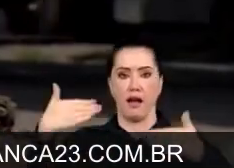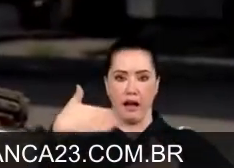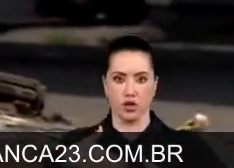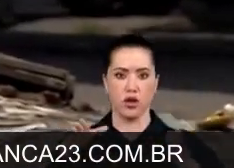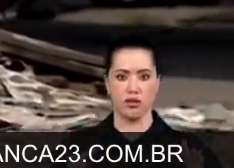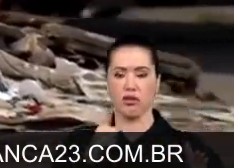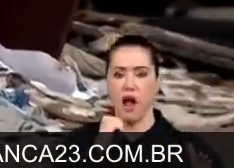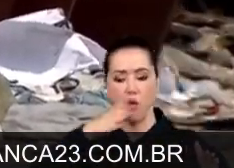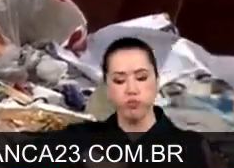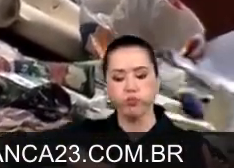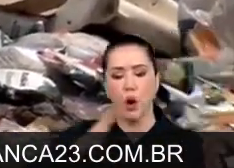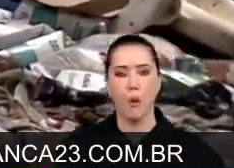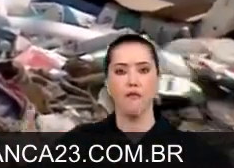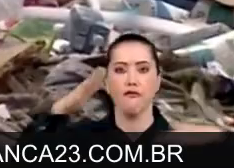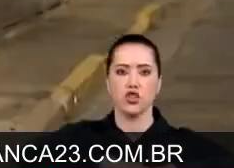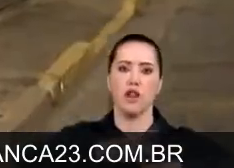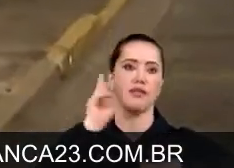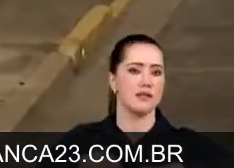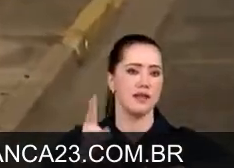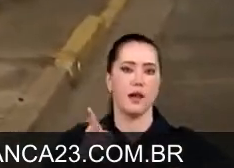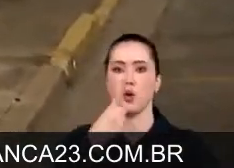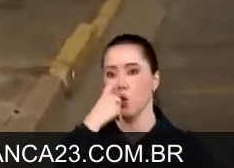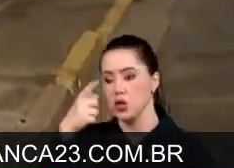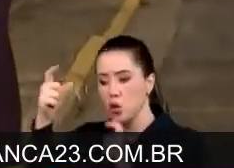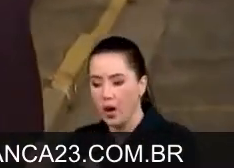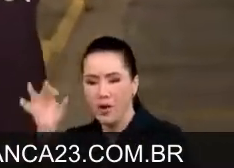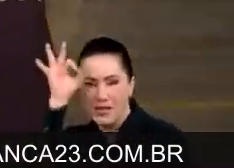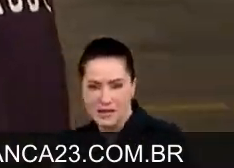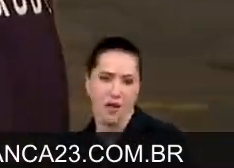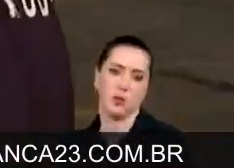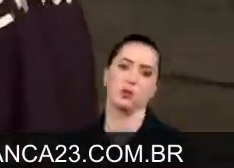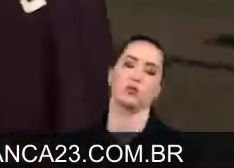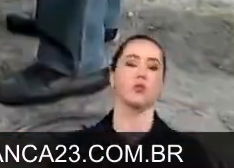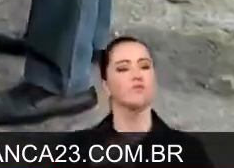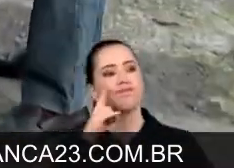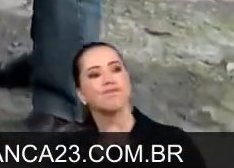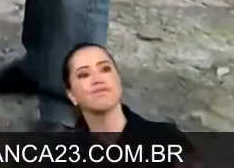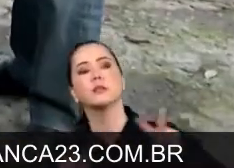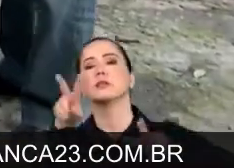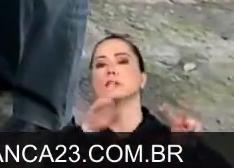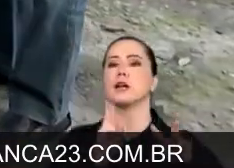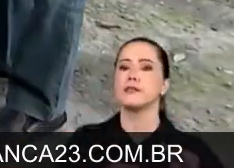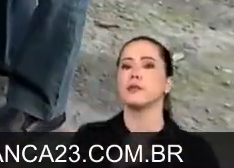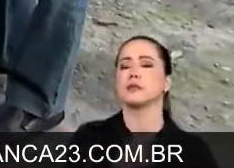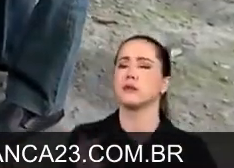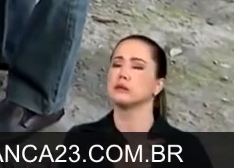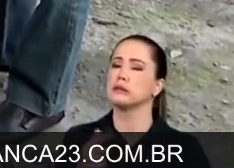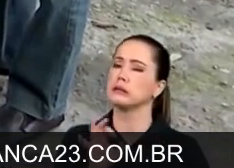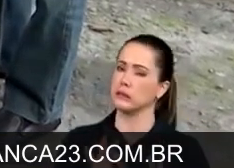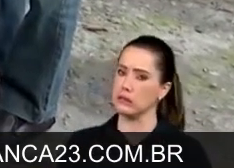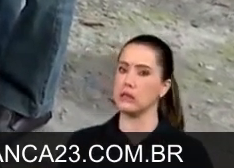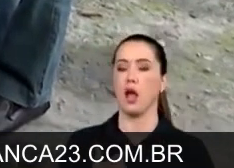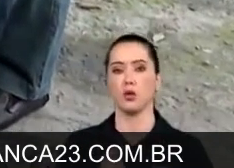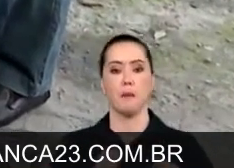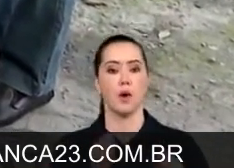e fazer o descarte correto do lixo. Dedicar alguns minutos por semana para verificar a casa e o quintal já é o suficiente